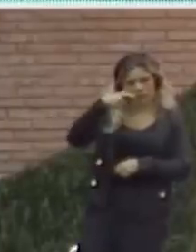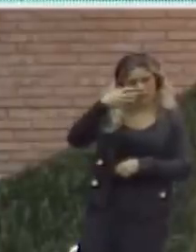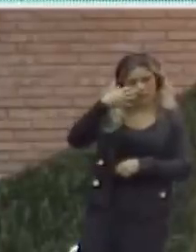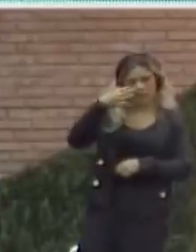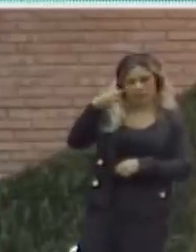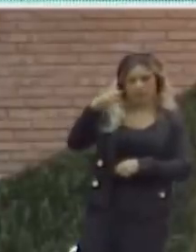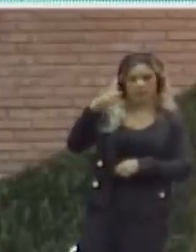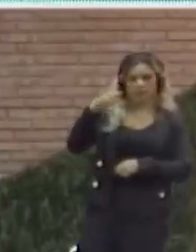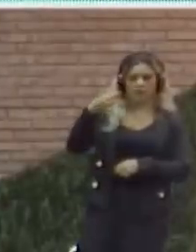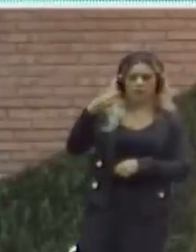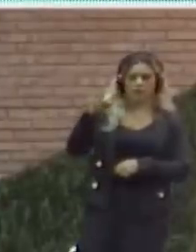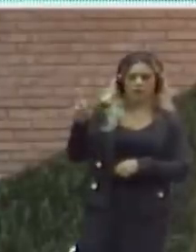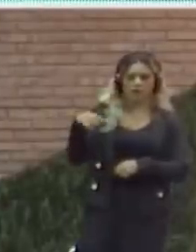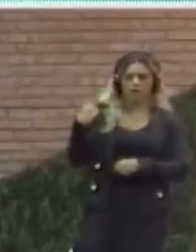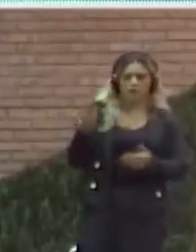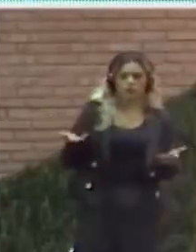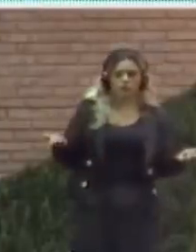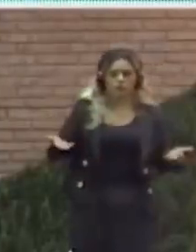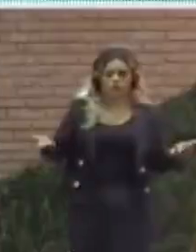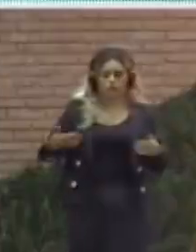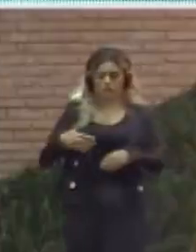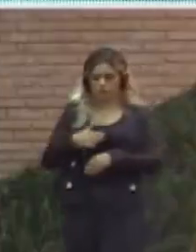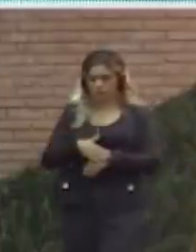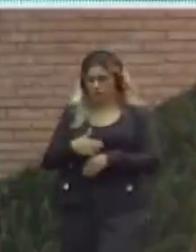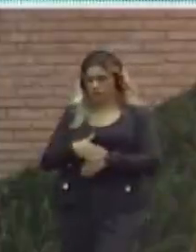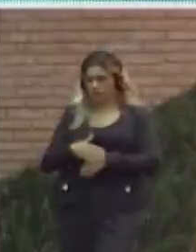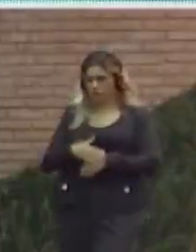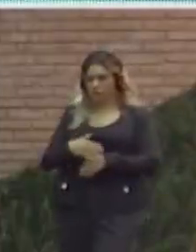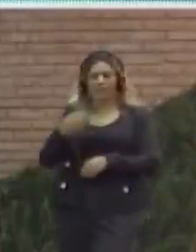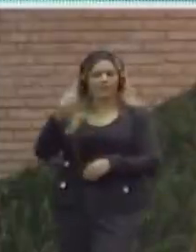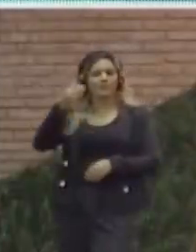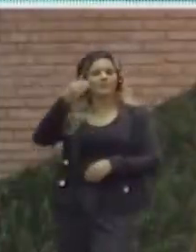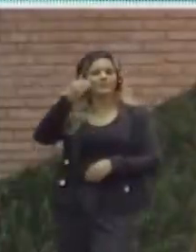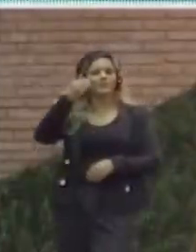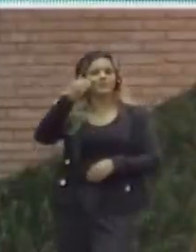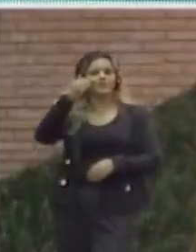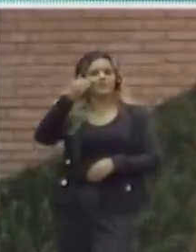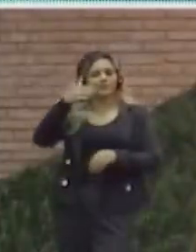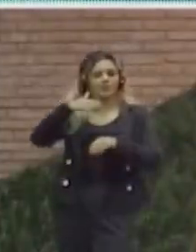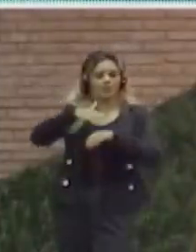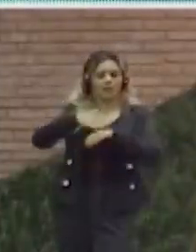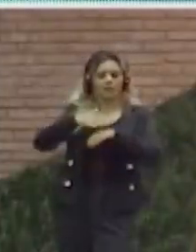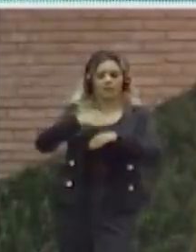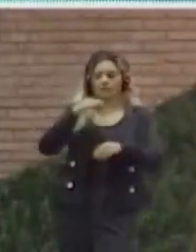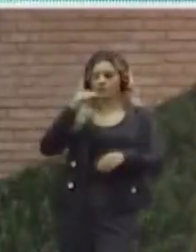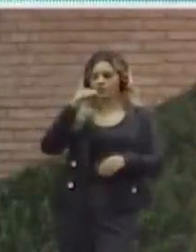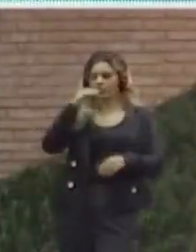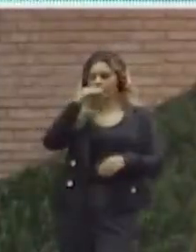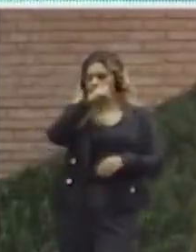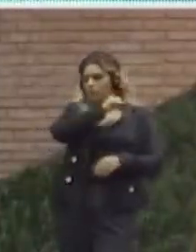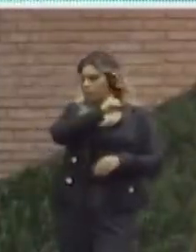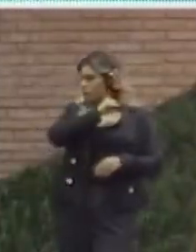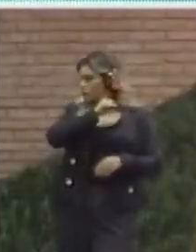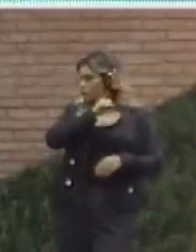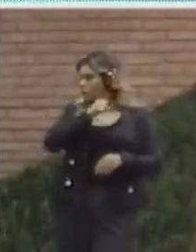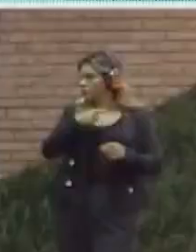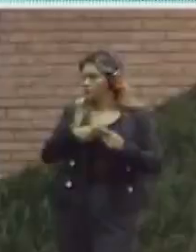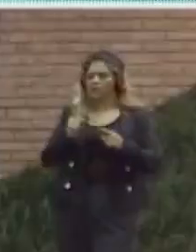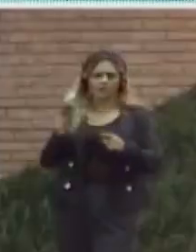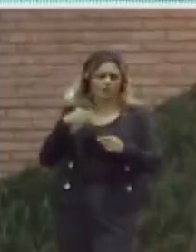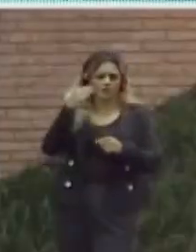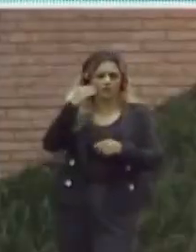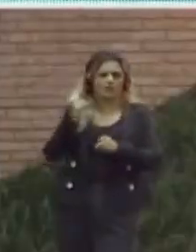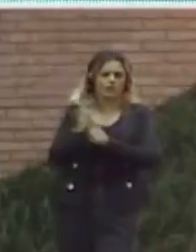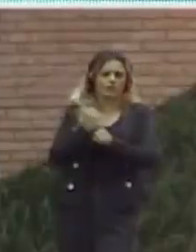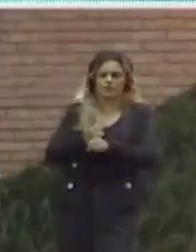nossa capacidade hoje de tentar executar rapidamente as obras. Nós até estamos tentando,